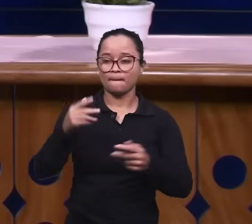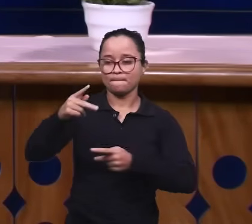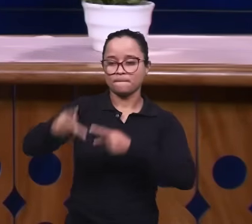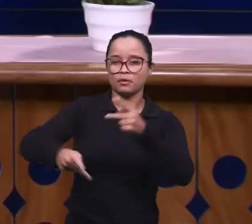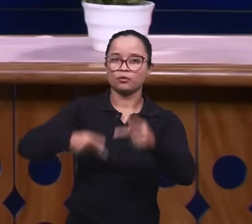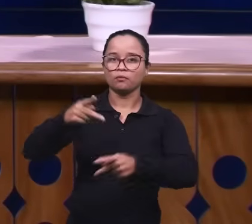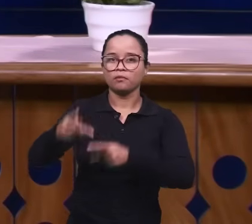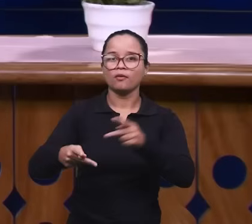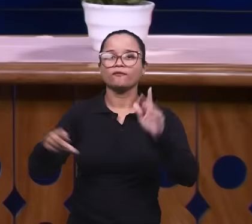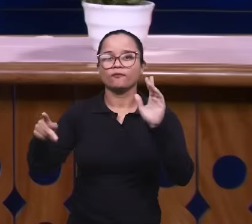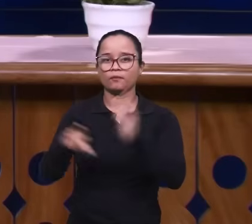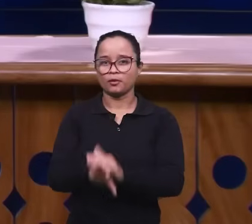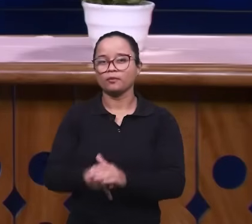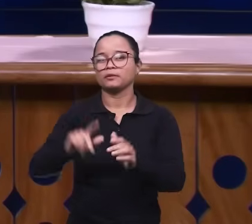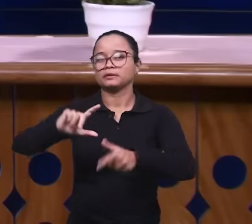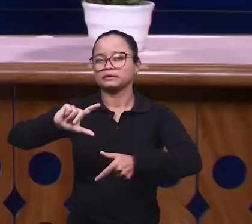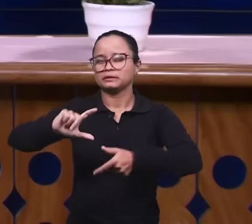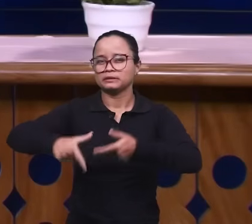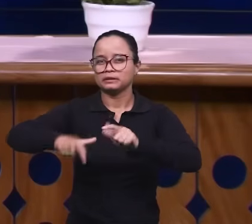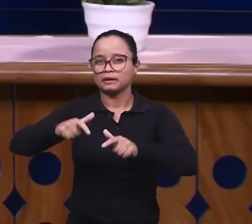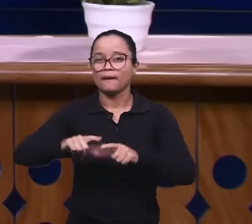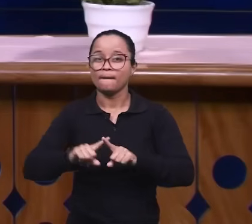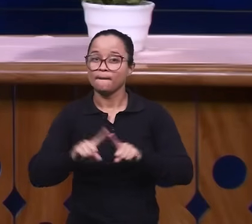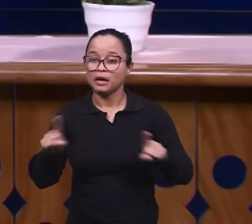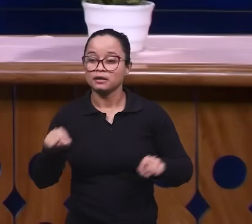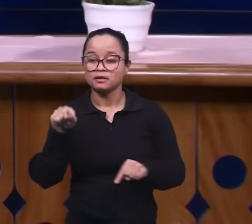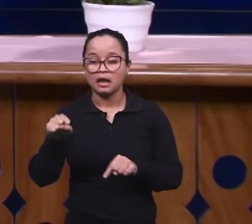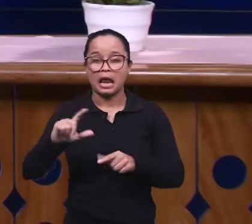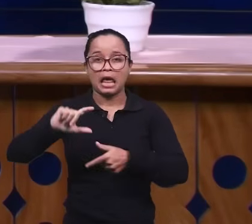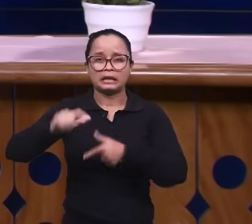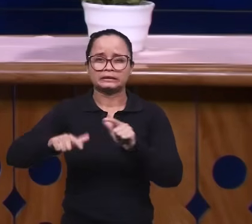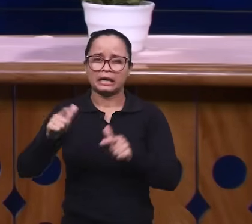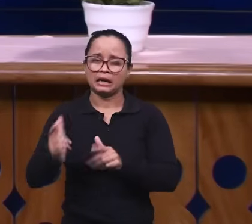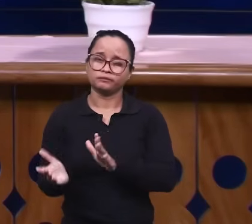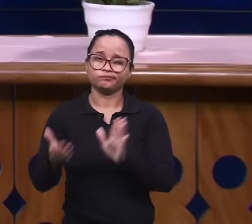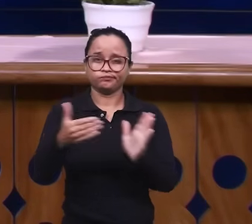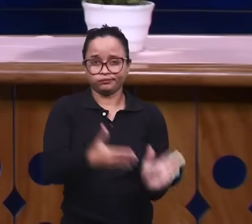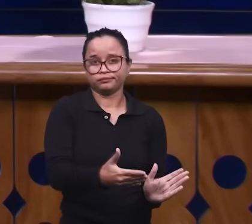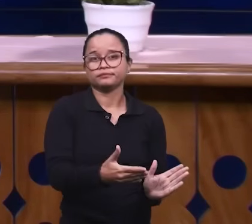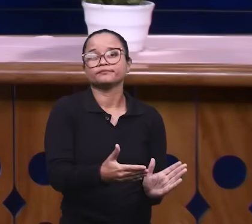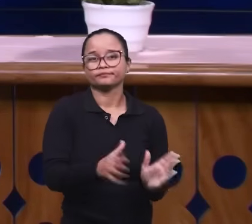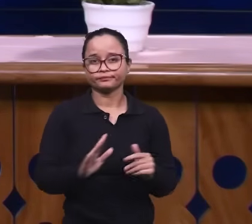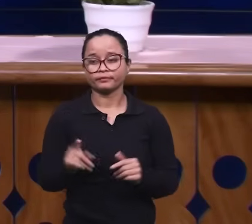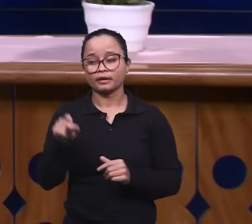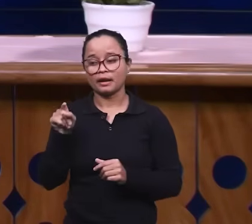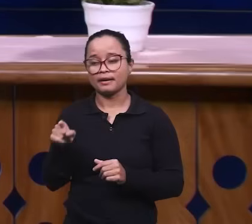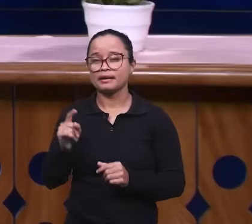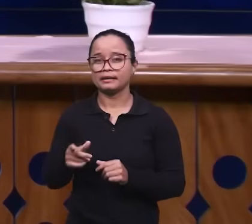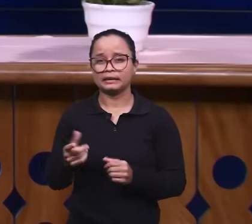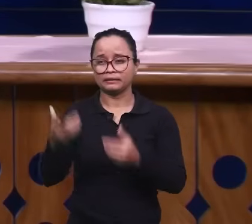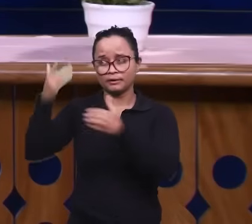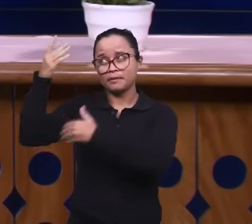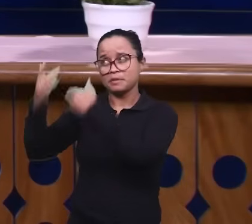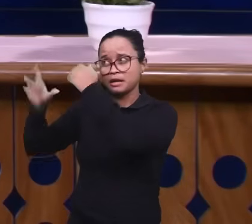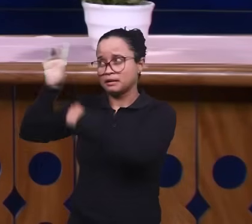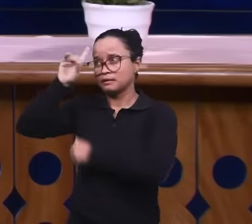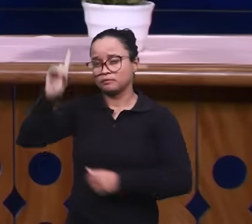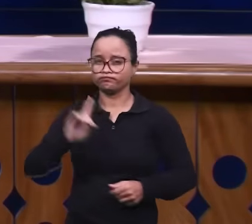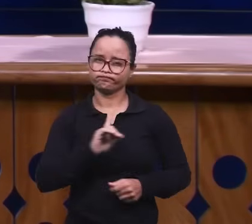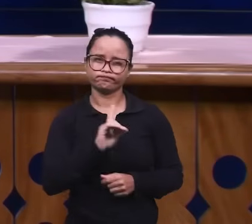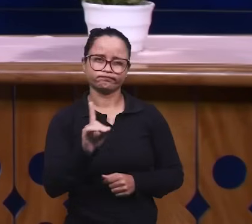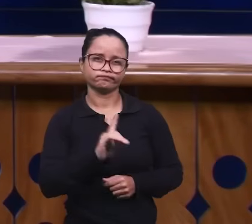de Israel. Mas ele era um Israel infiel. Ele era um Israel que não estava na presença de